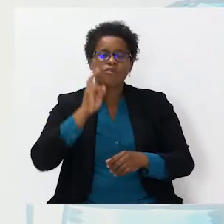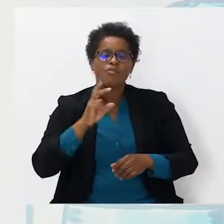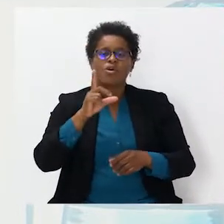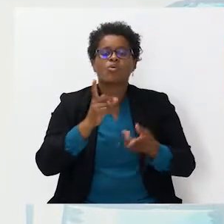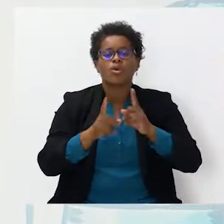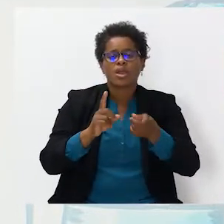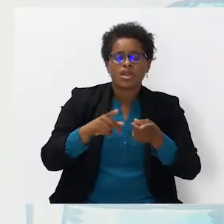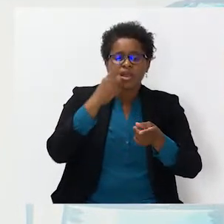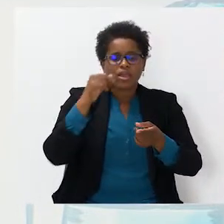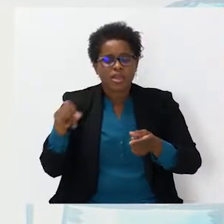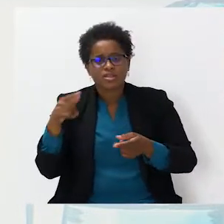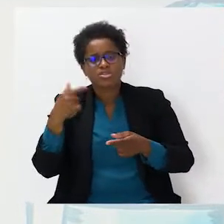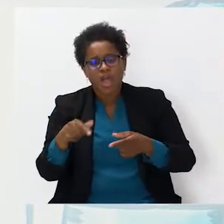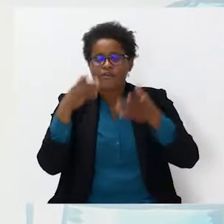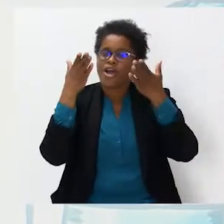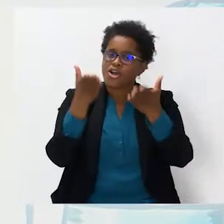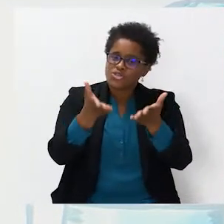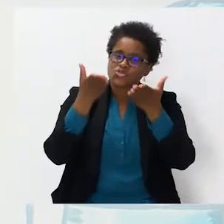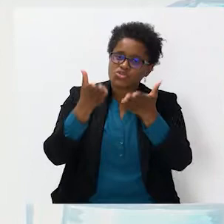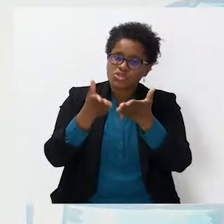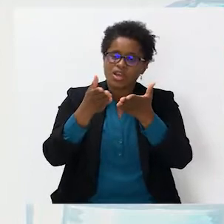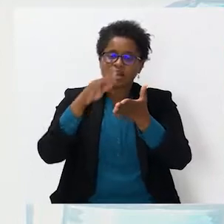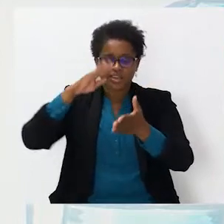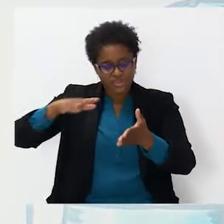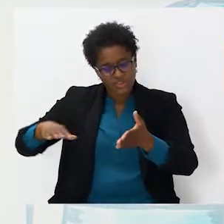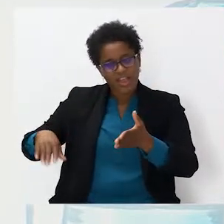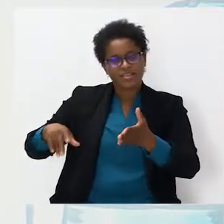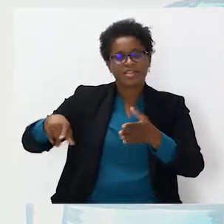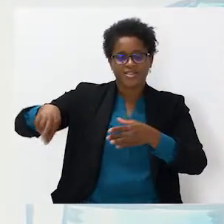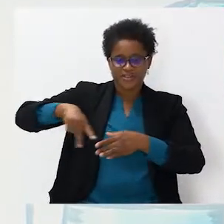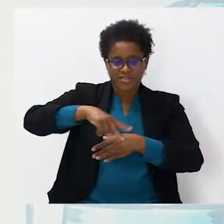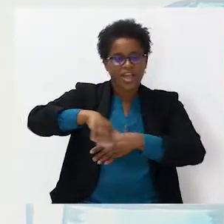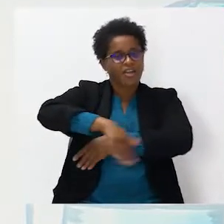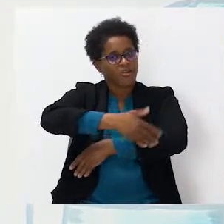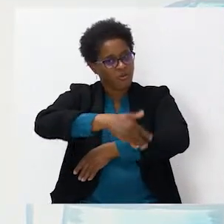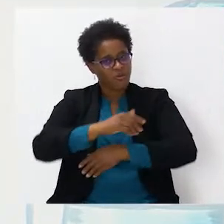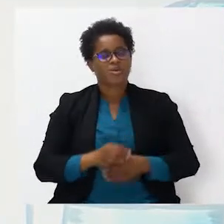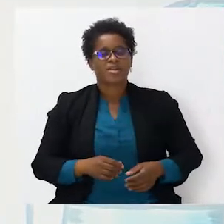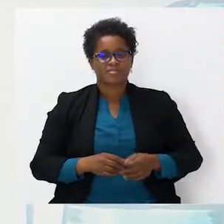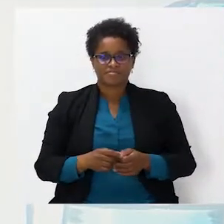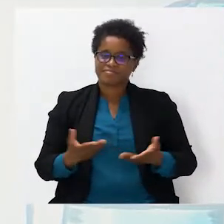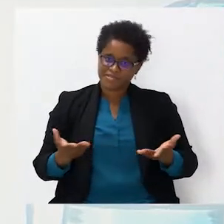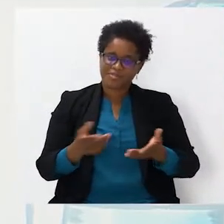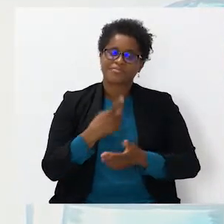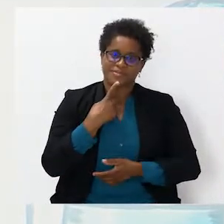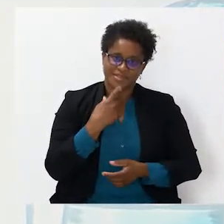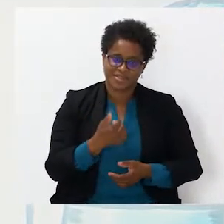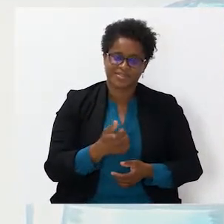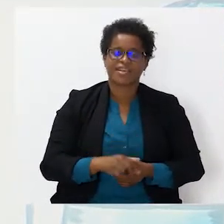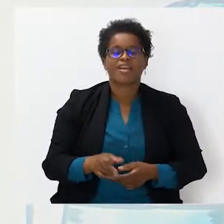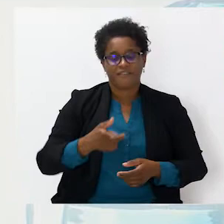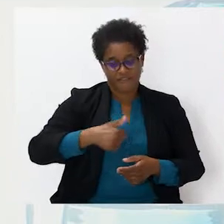Que eles estavam a ajudar os mais pequeninos a atravessar a rua, não é? Muito bem.